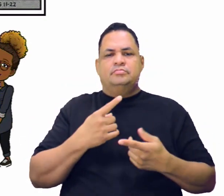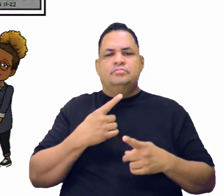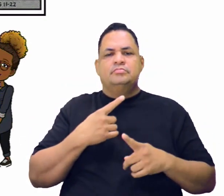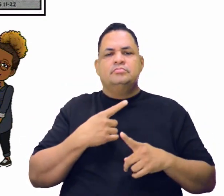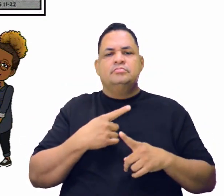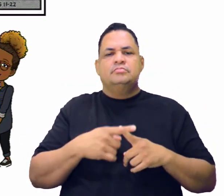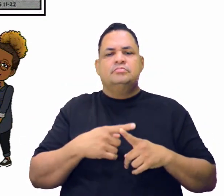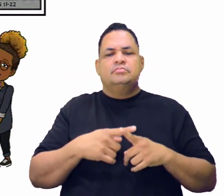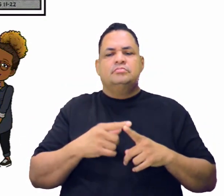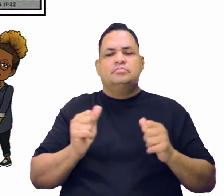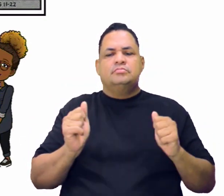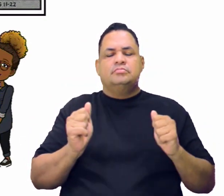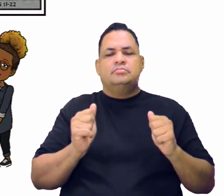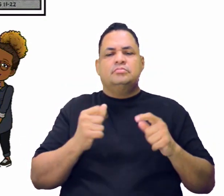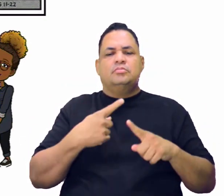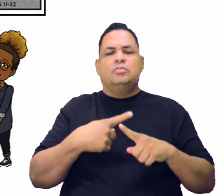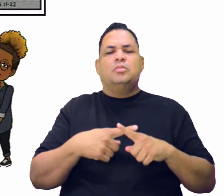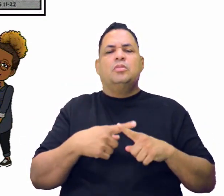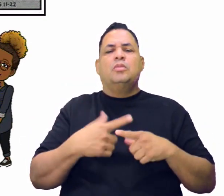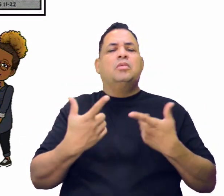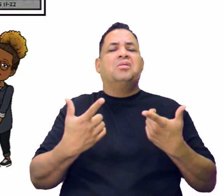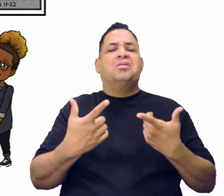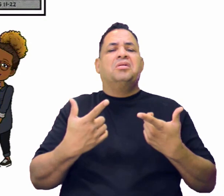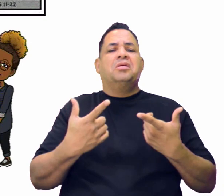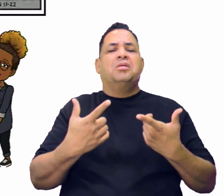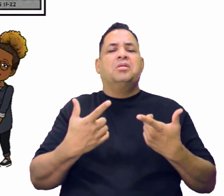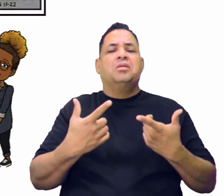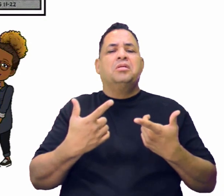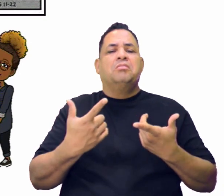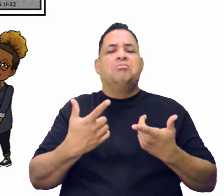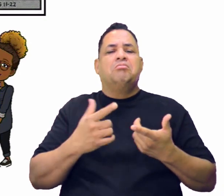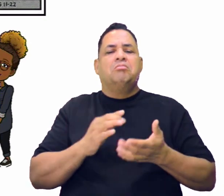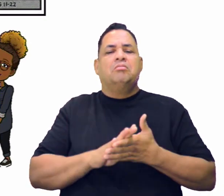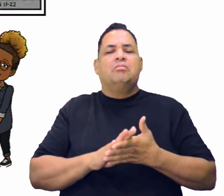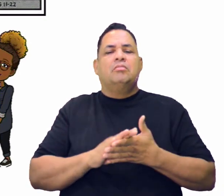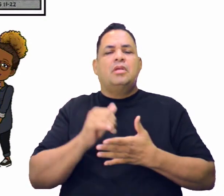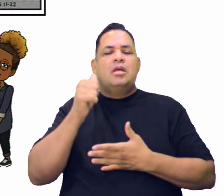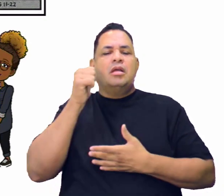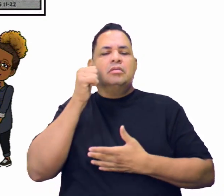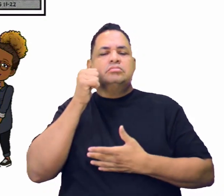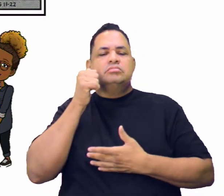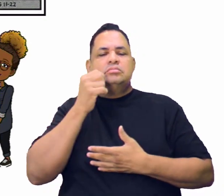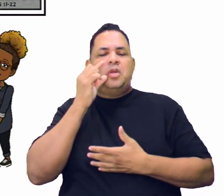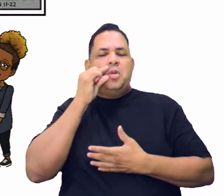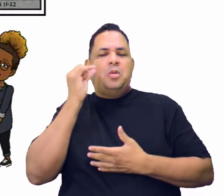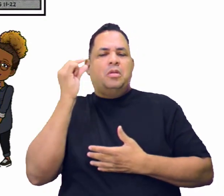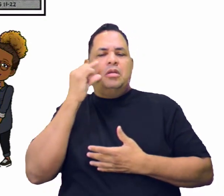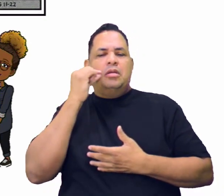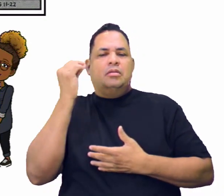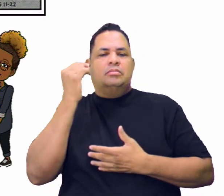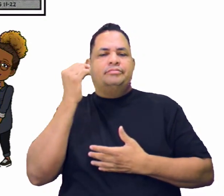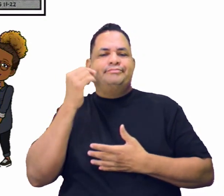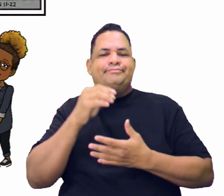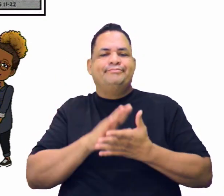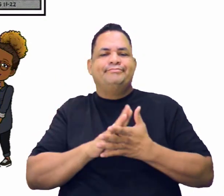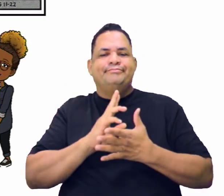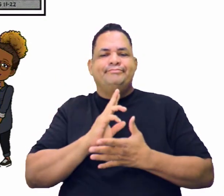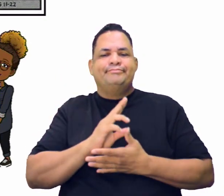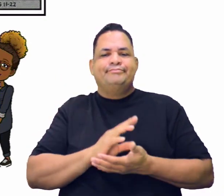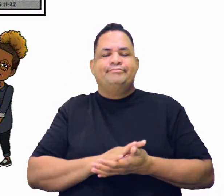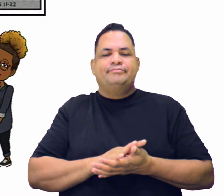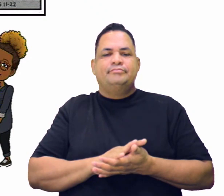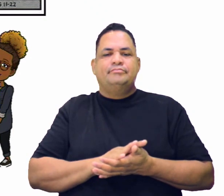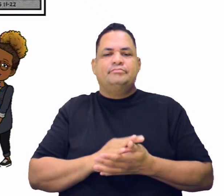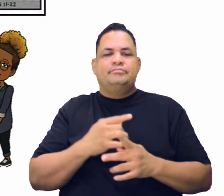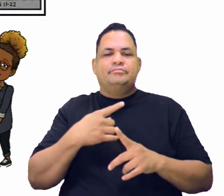Por que mais seria? Aí o gatinho já faz outro questionamento. Ó, sempre. Então,